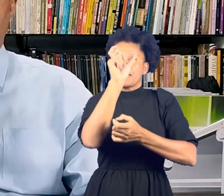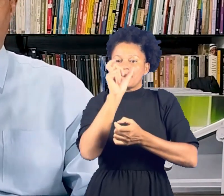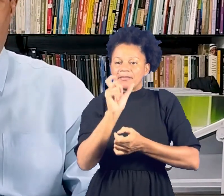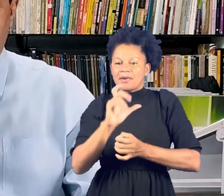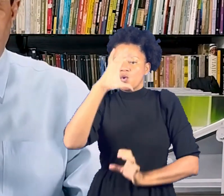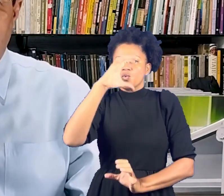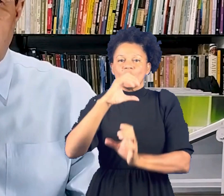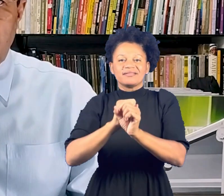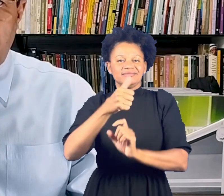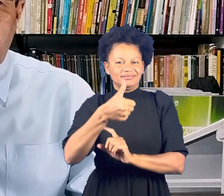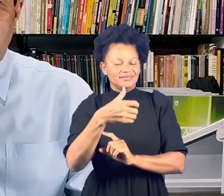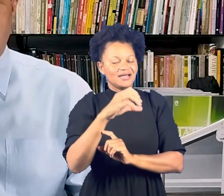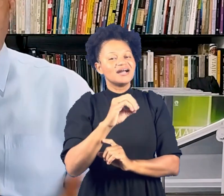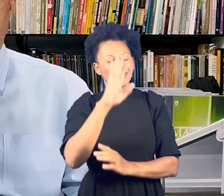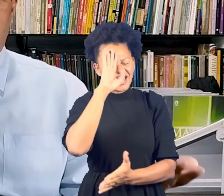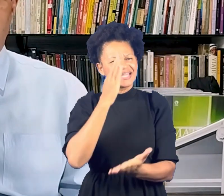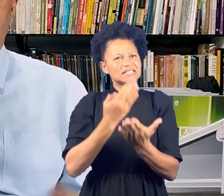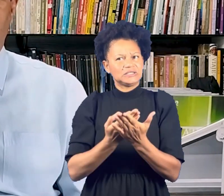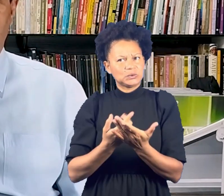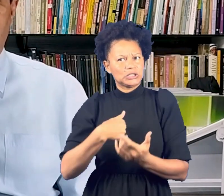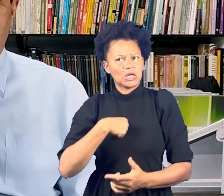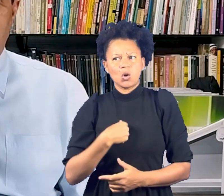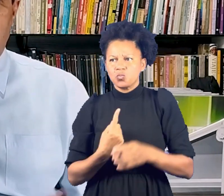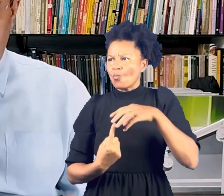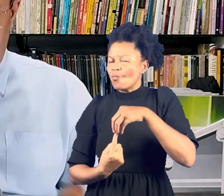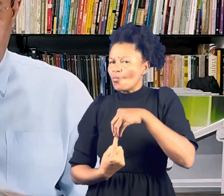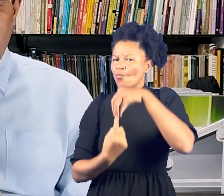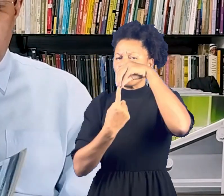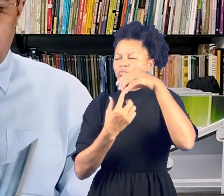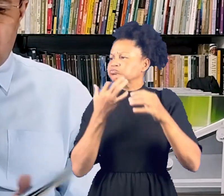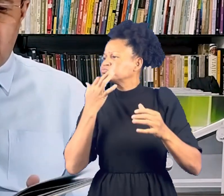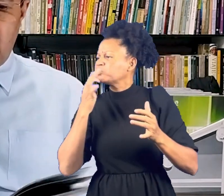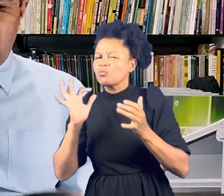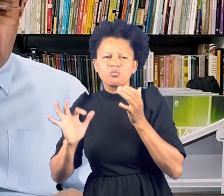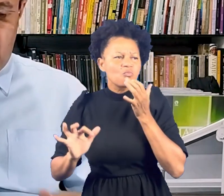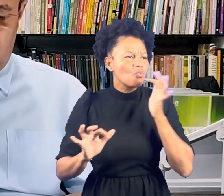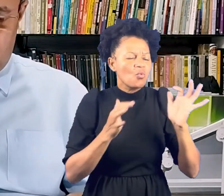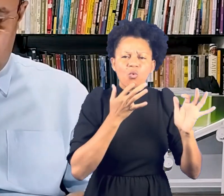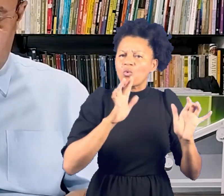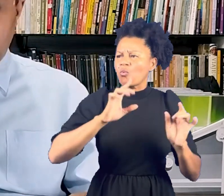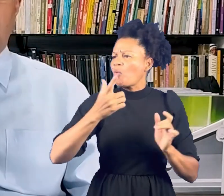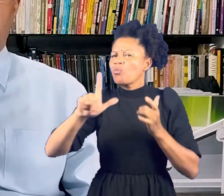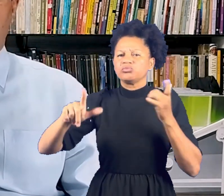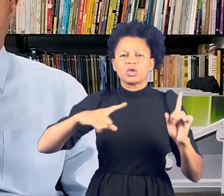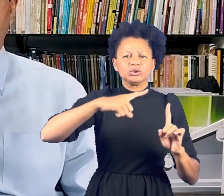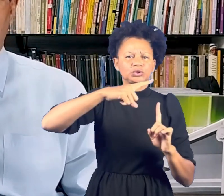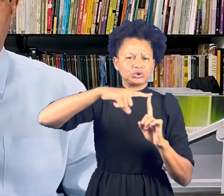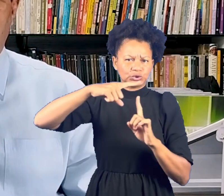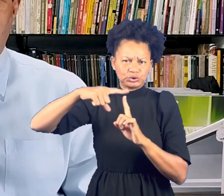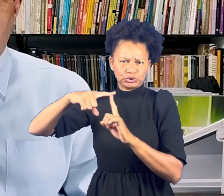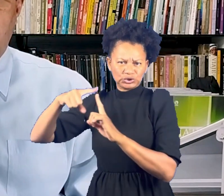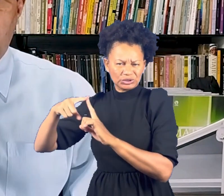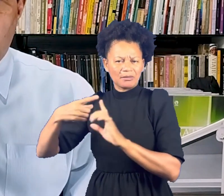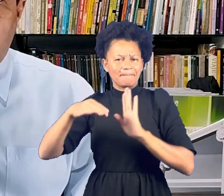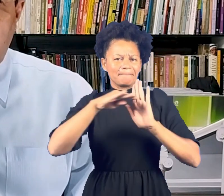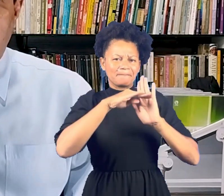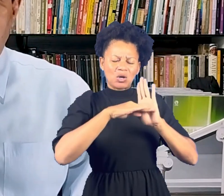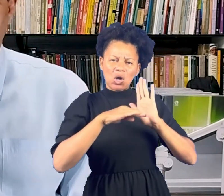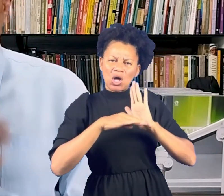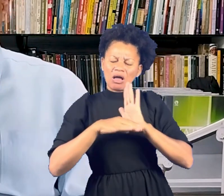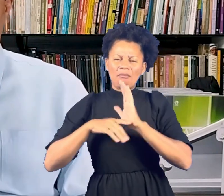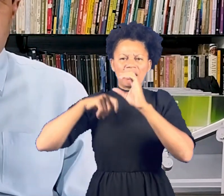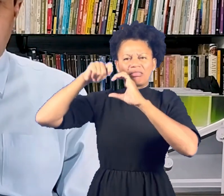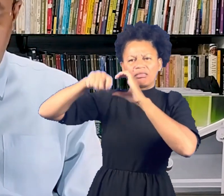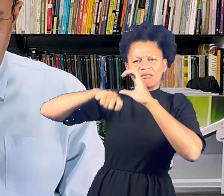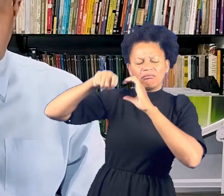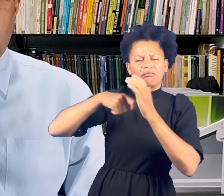em 10 tópicos. Então, creio que seja único, não conheço um outro tipo de programa,